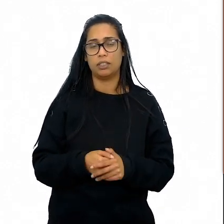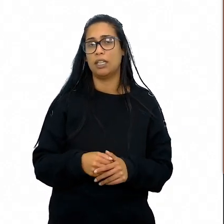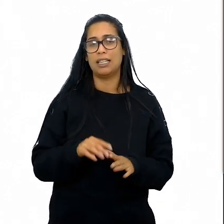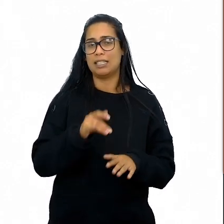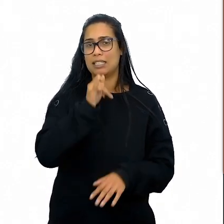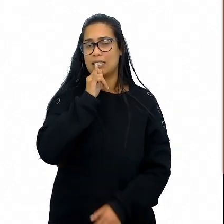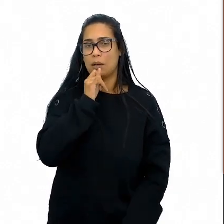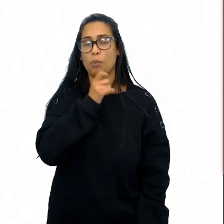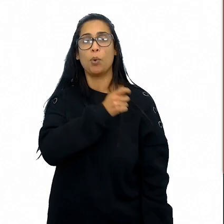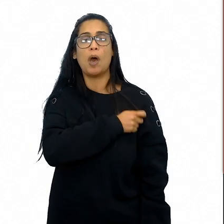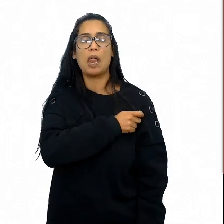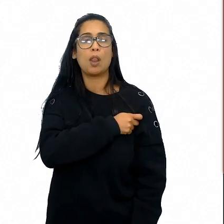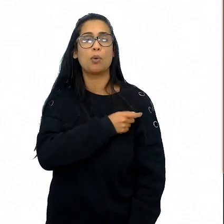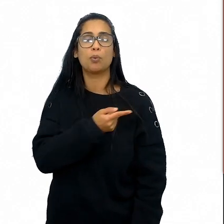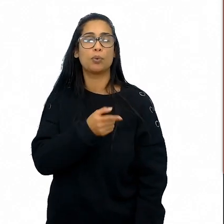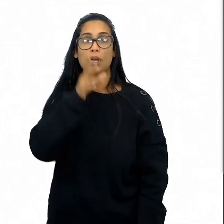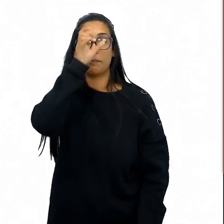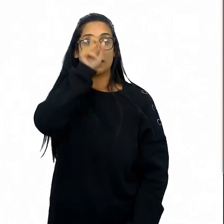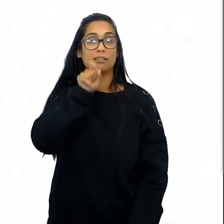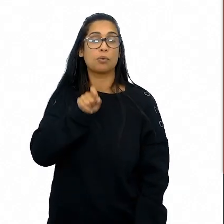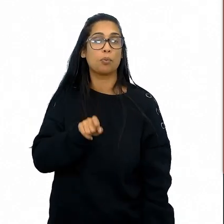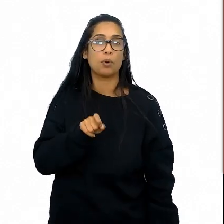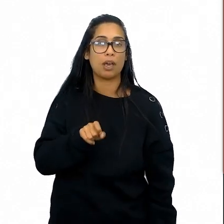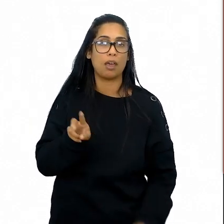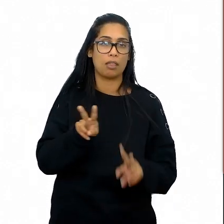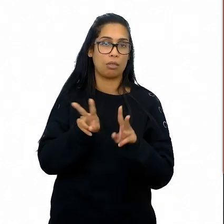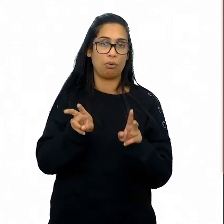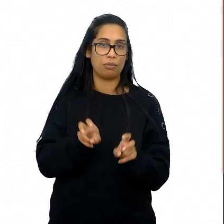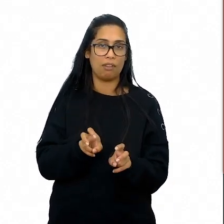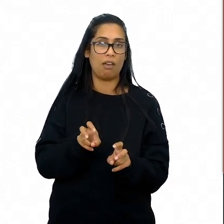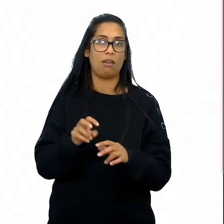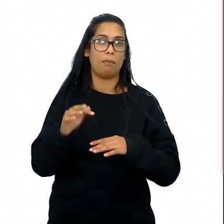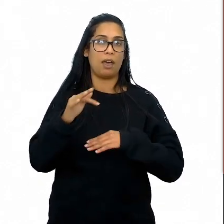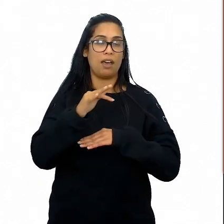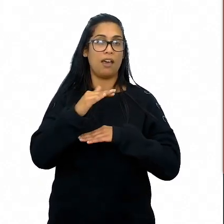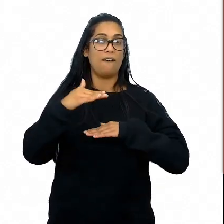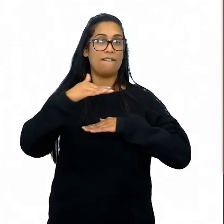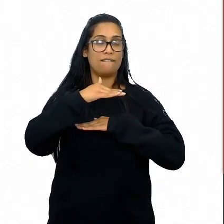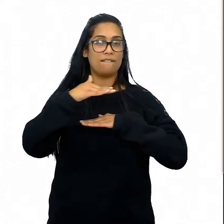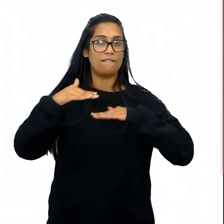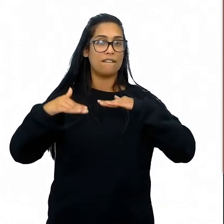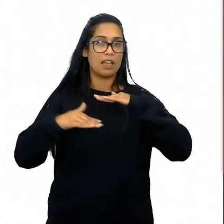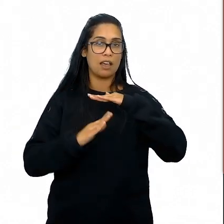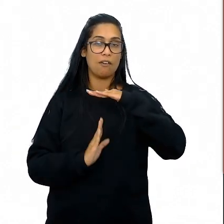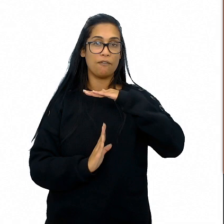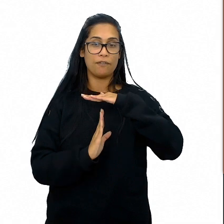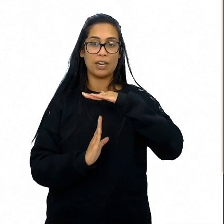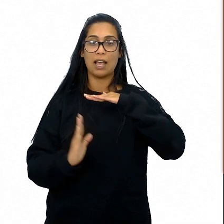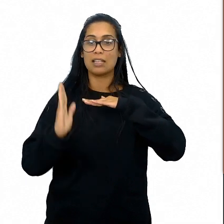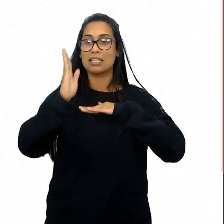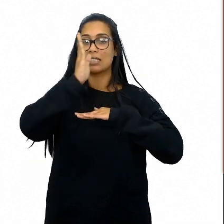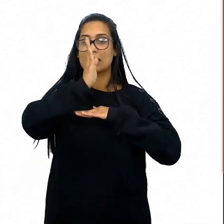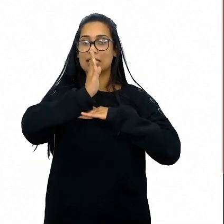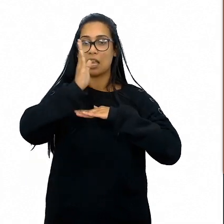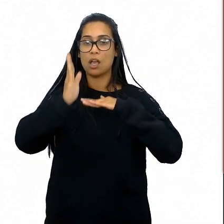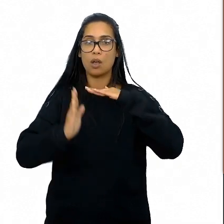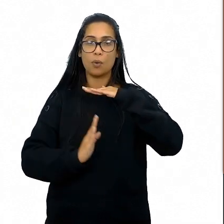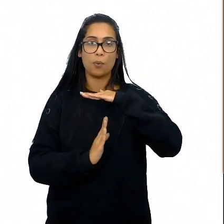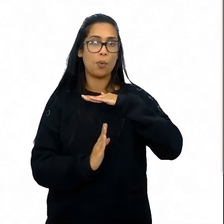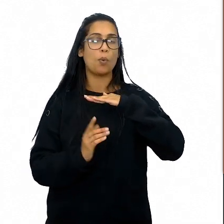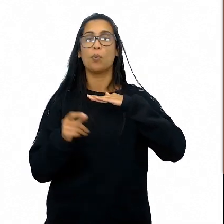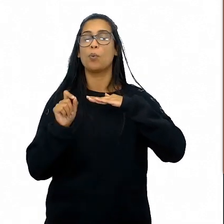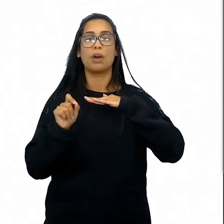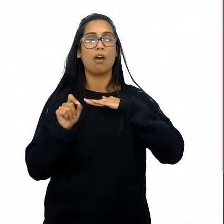frações ainda que eu não me apegue exatamente as frações equivalentes mas o que eles viram sobre o tema